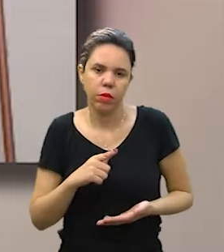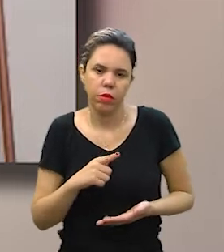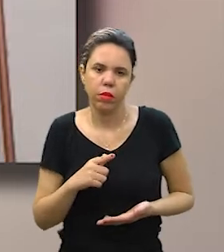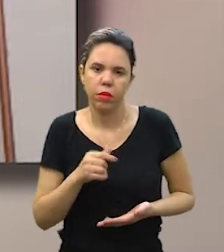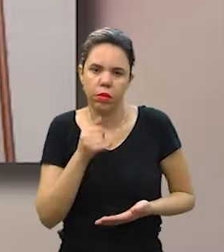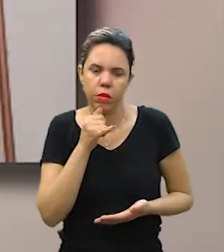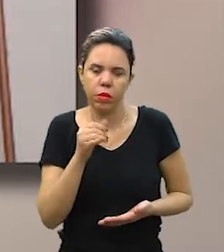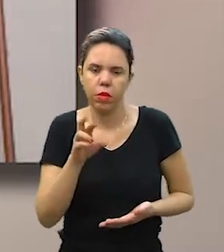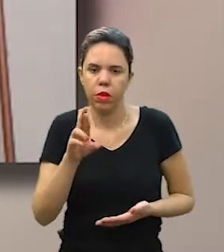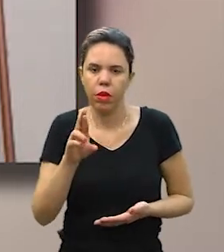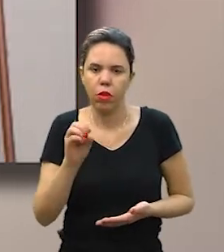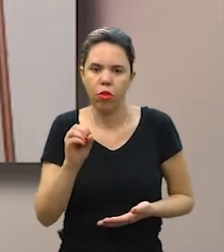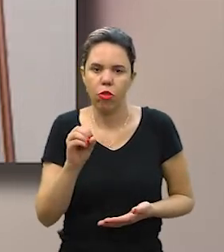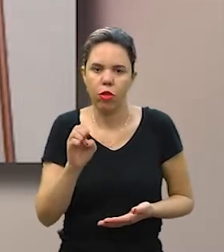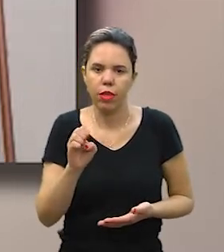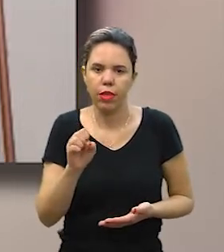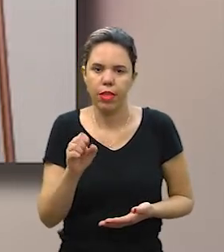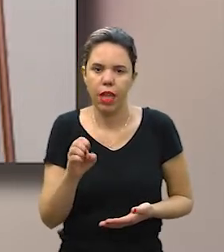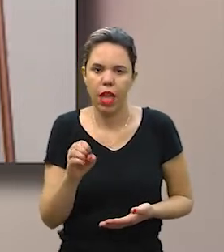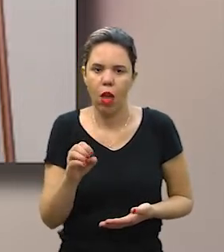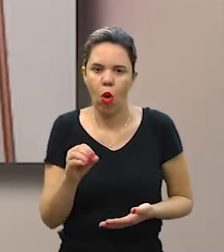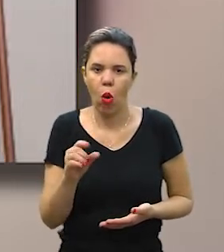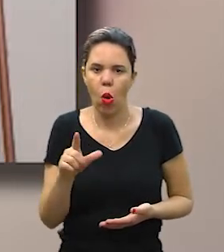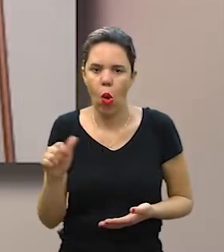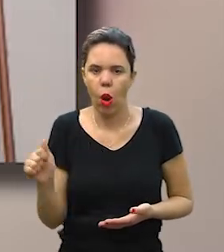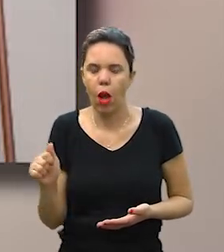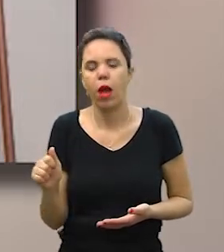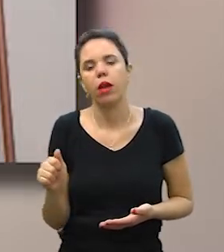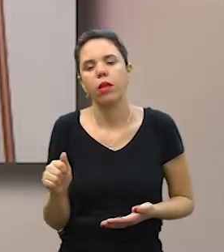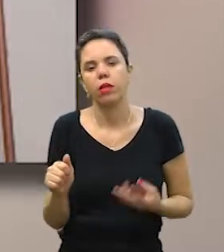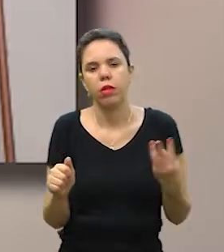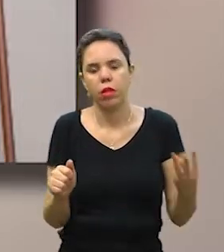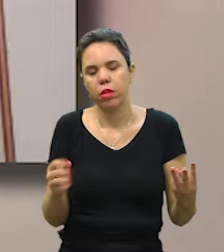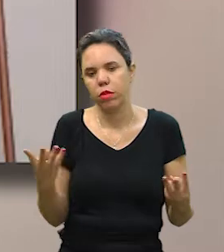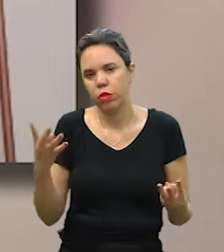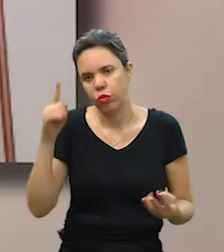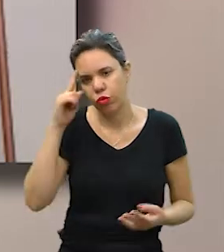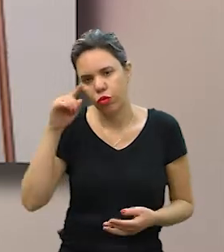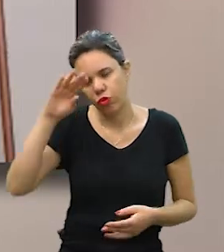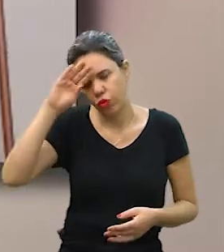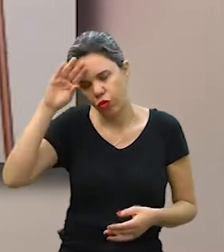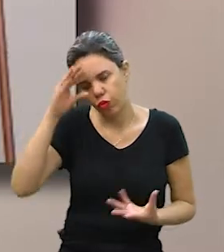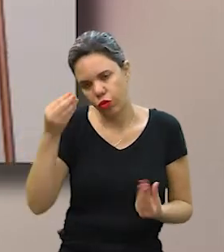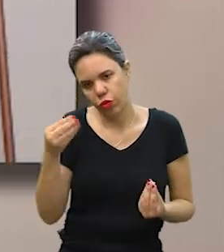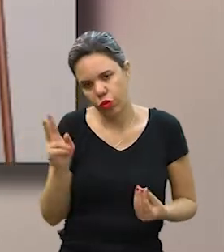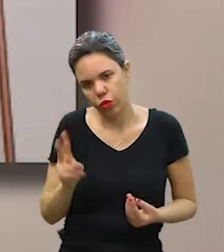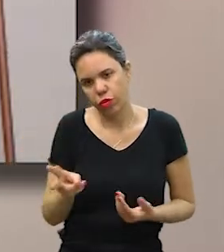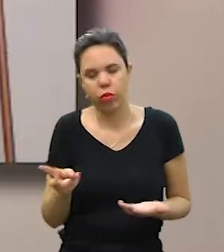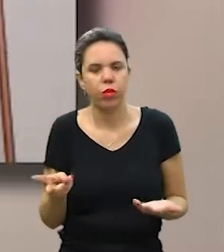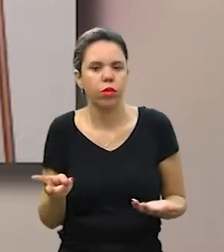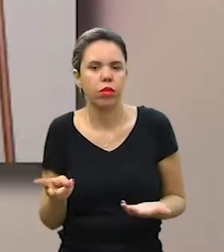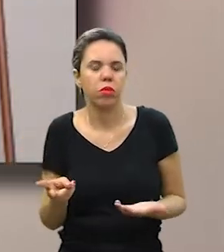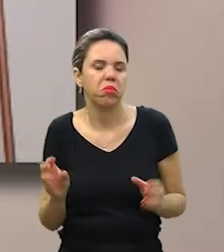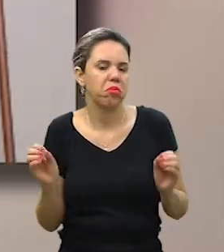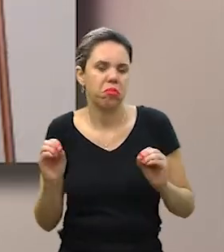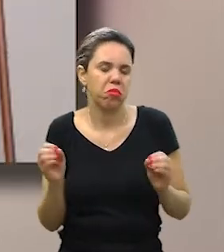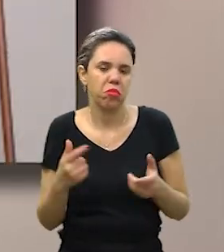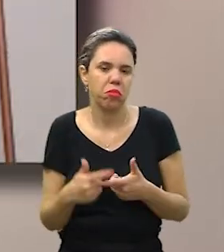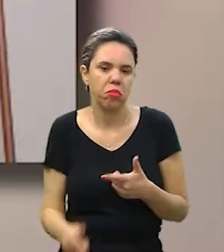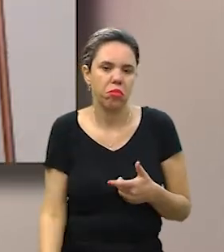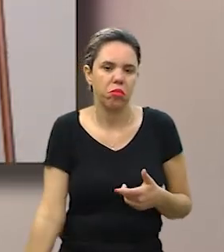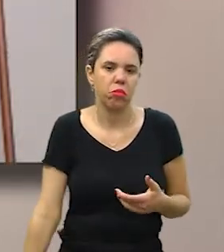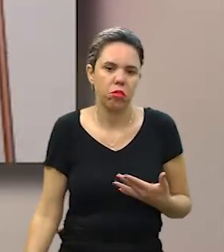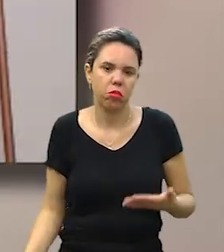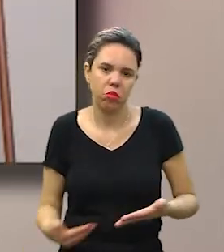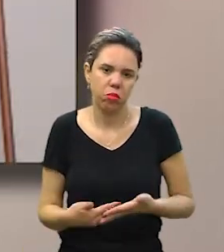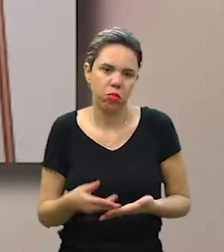a roséola. Então, é 3, 4 dias, febre, febre, febre, febre, e mais nada. Esse